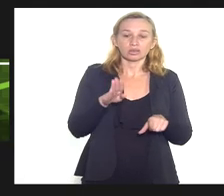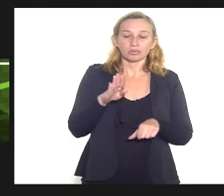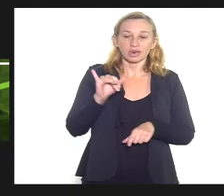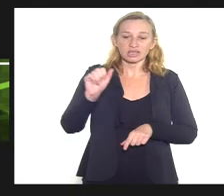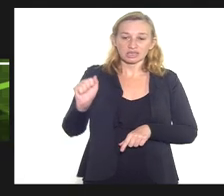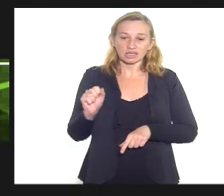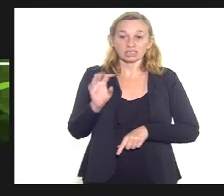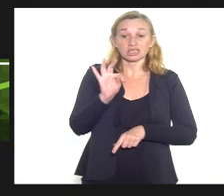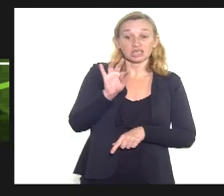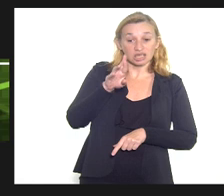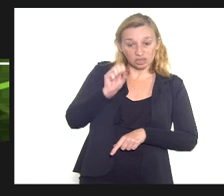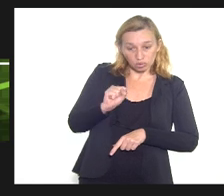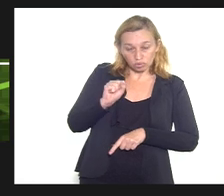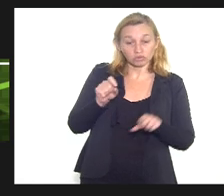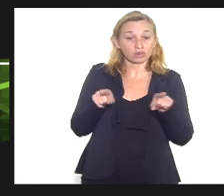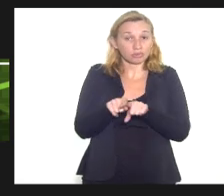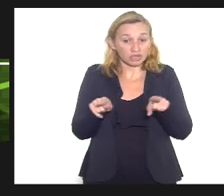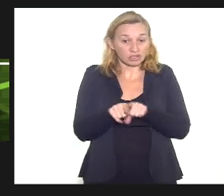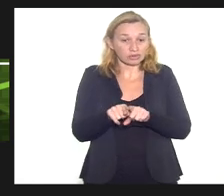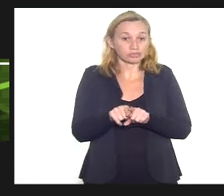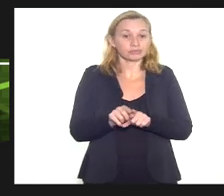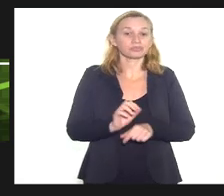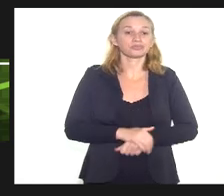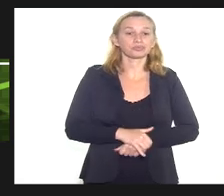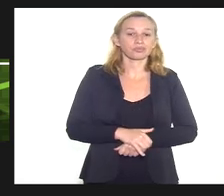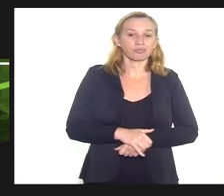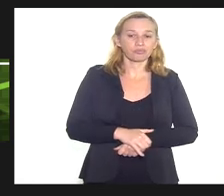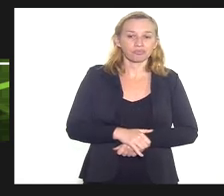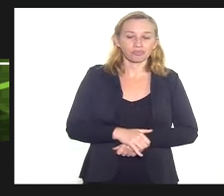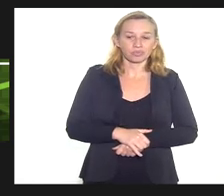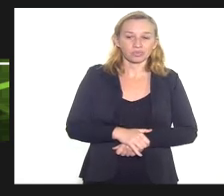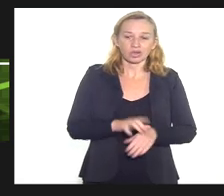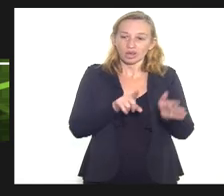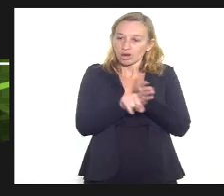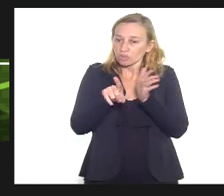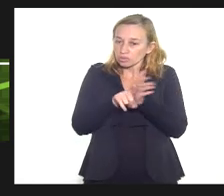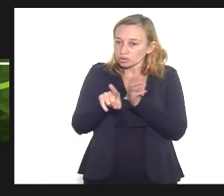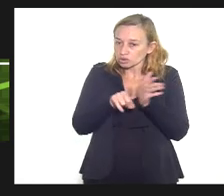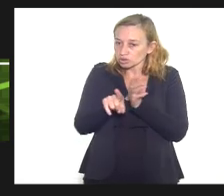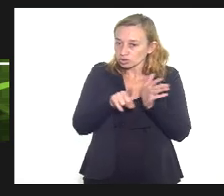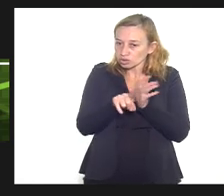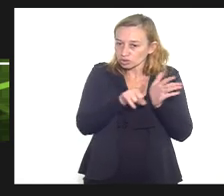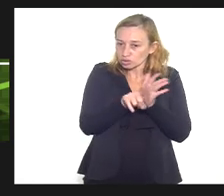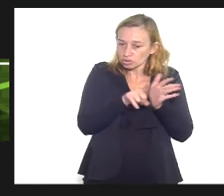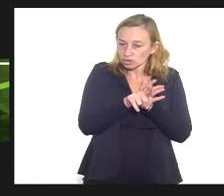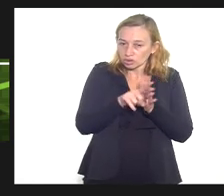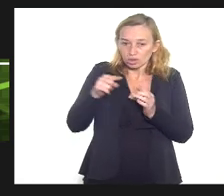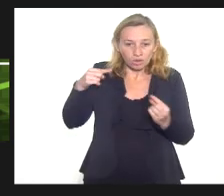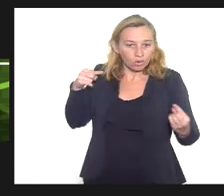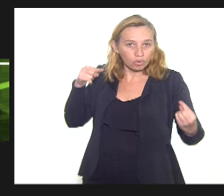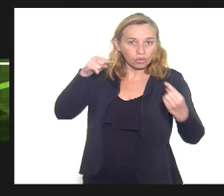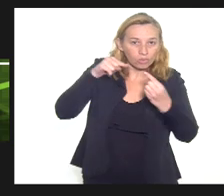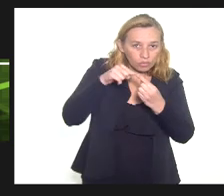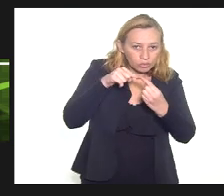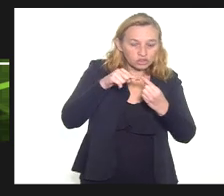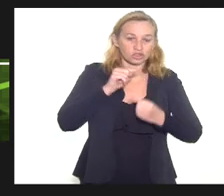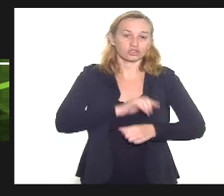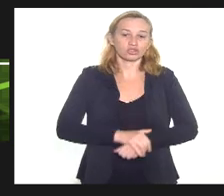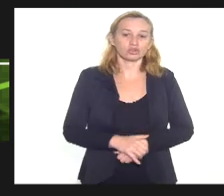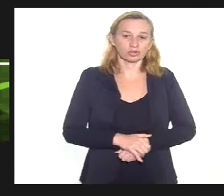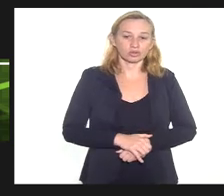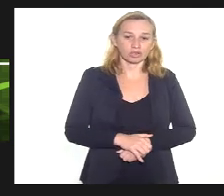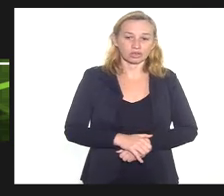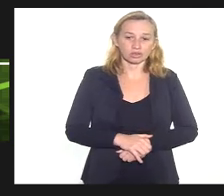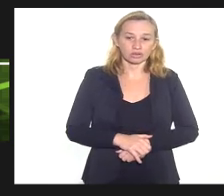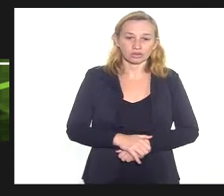Santos. E aí derivam algumas perguntas muito objetivas no que